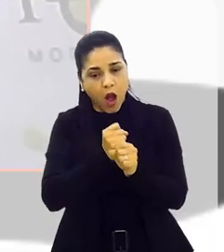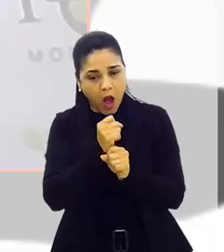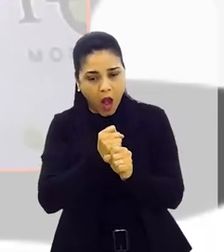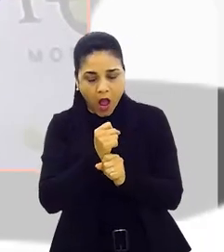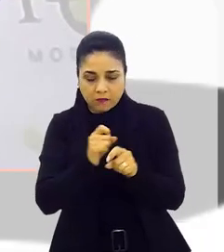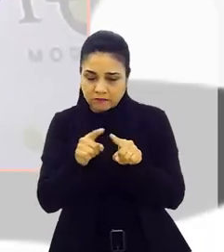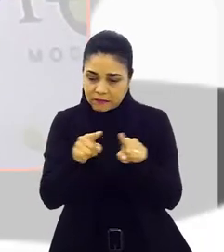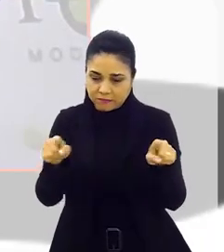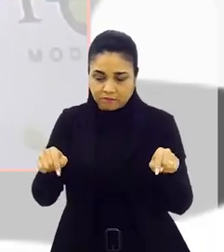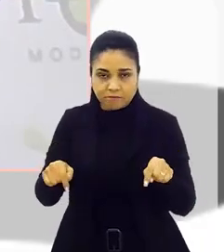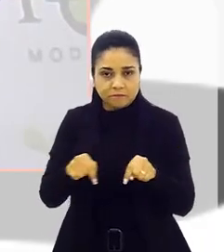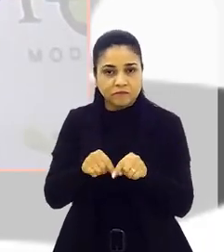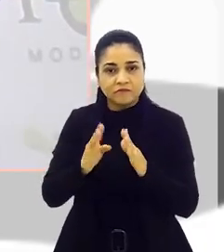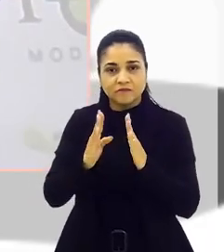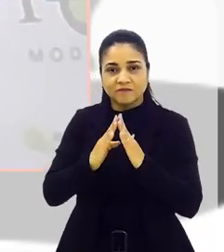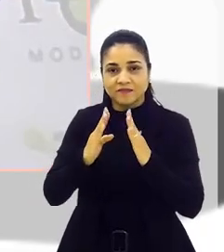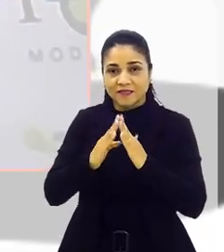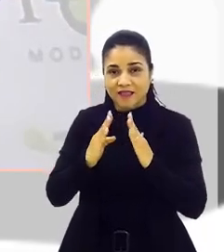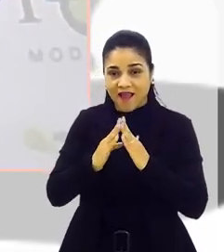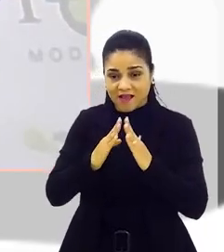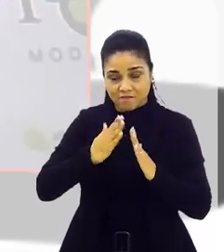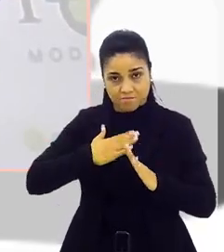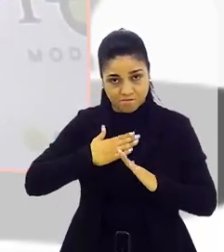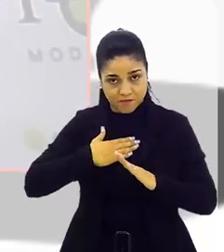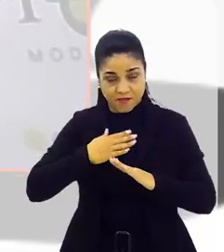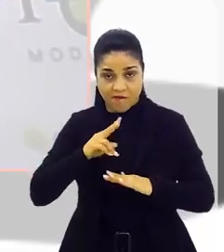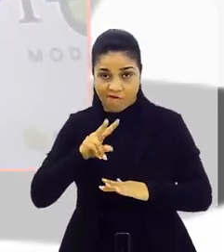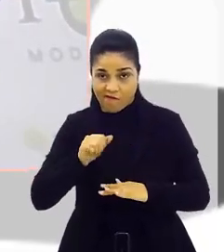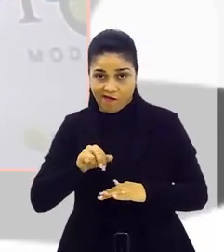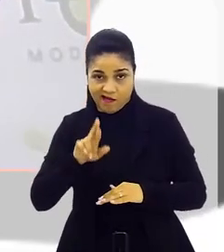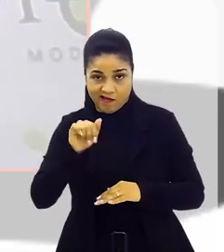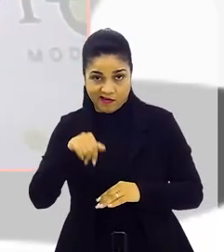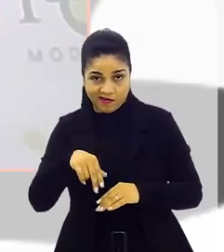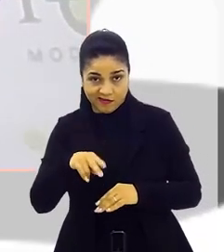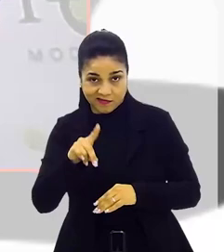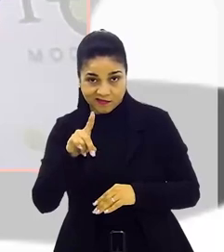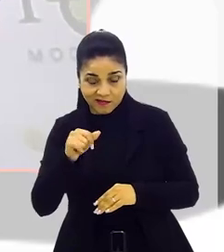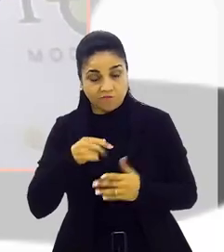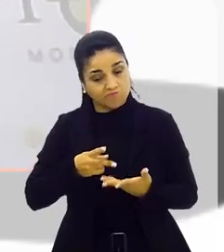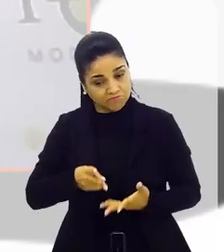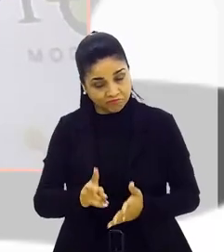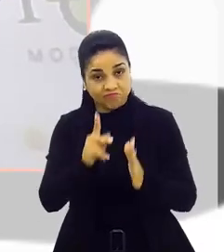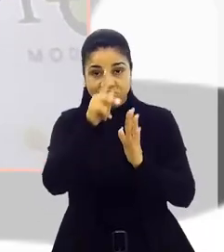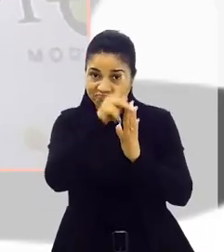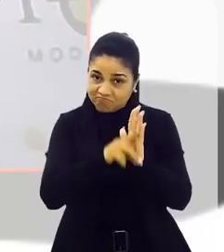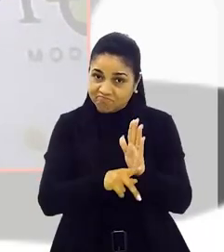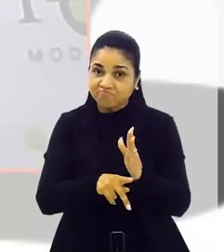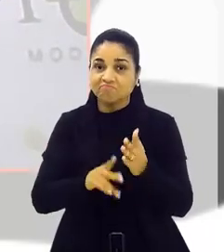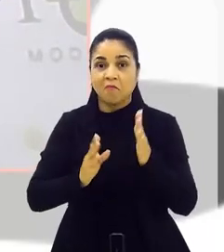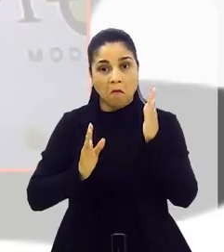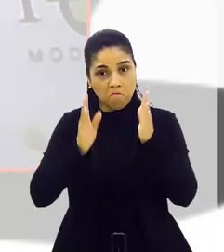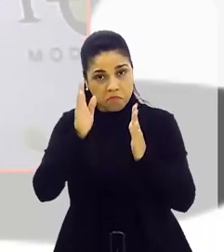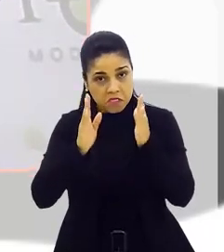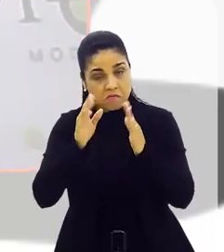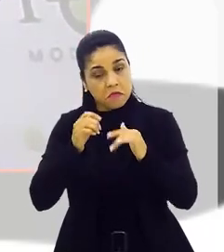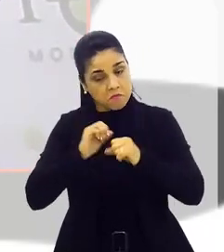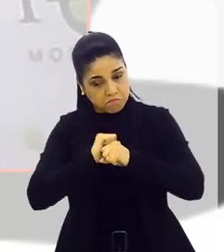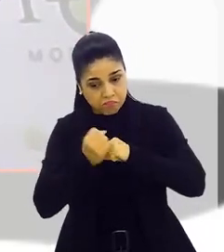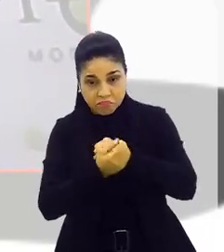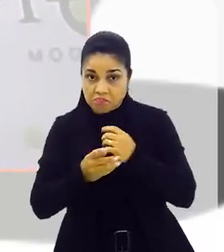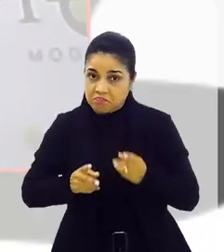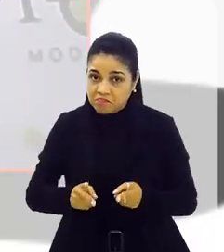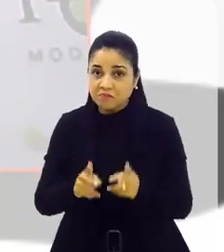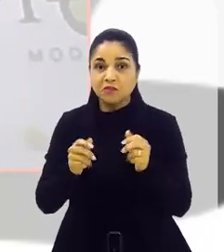ano dentro da minha varanda, aqui na minha casa, e o projeto não parou. E continuou, a